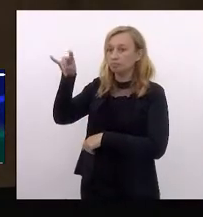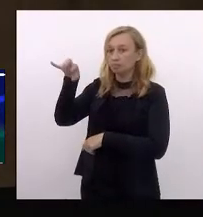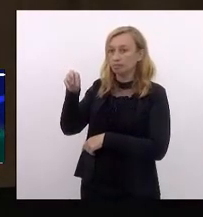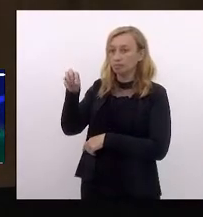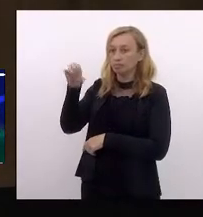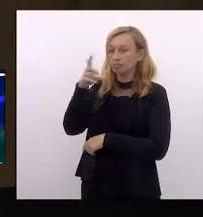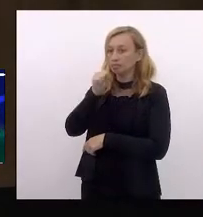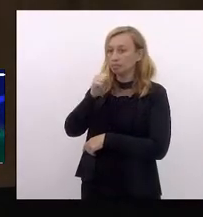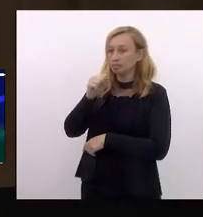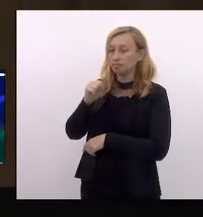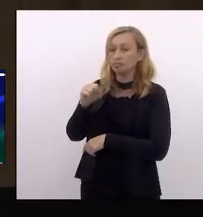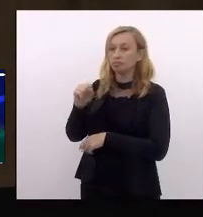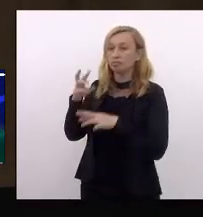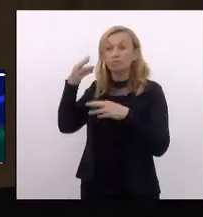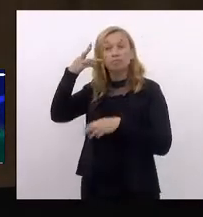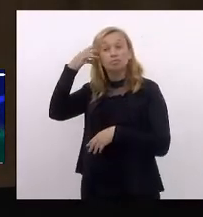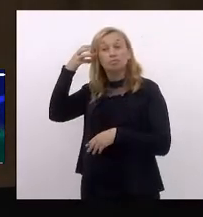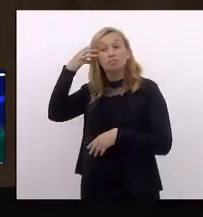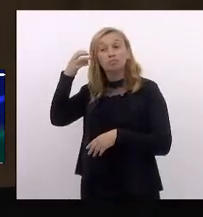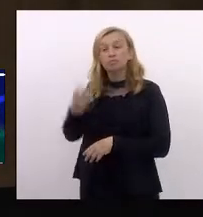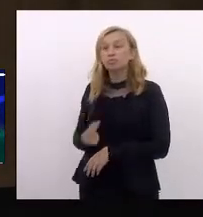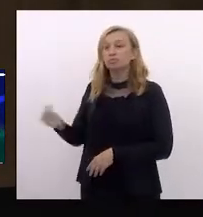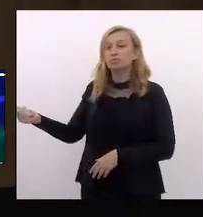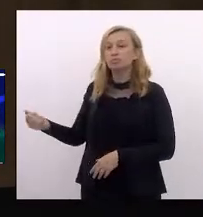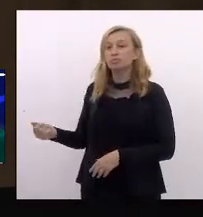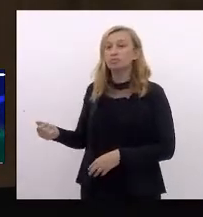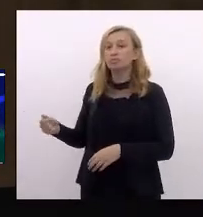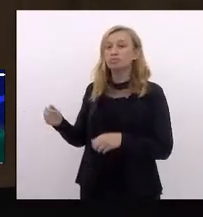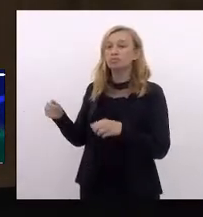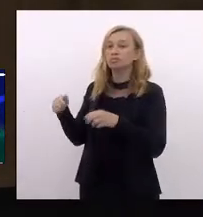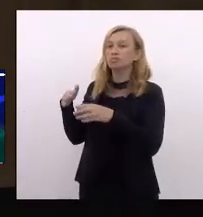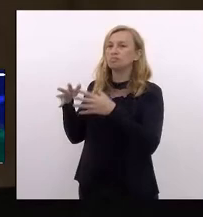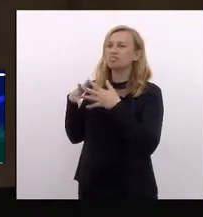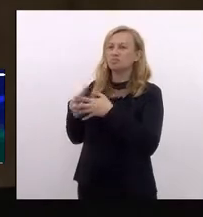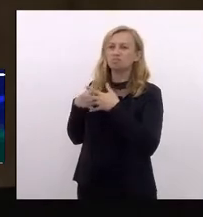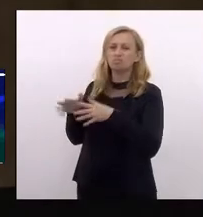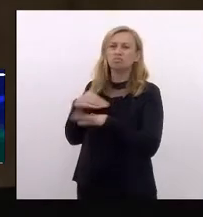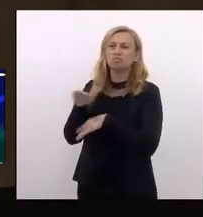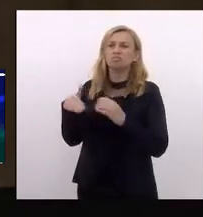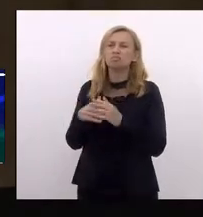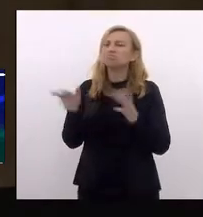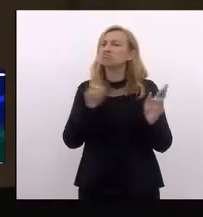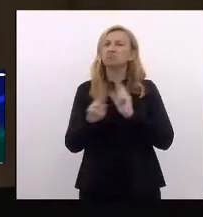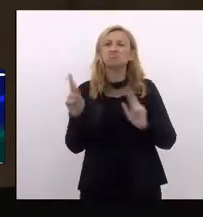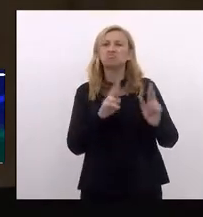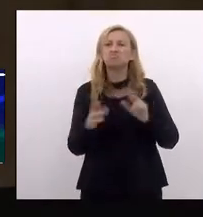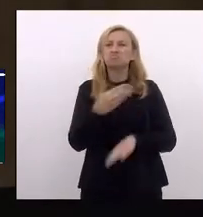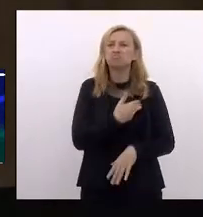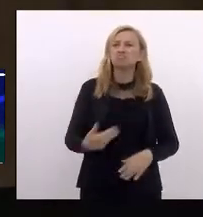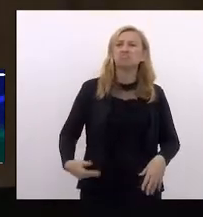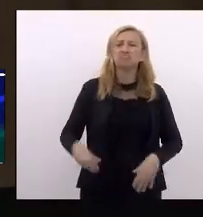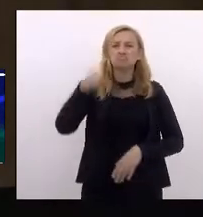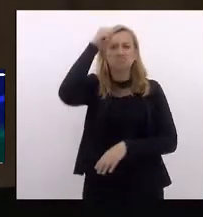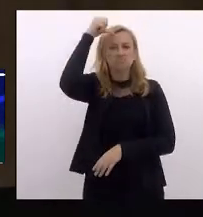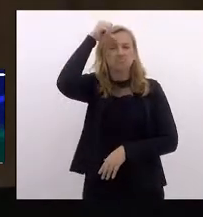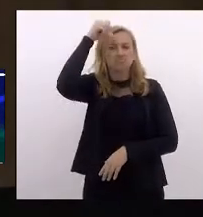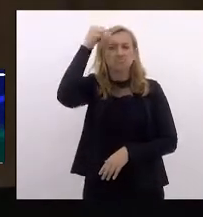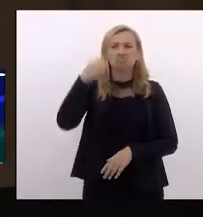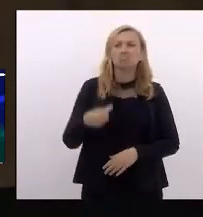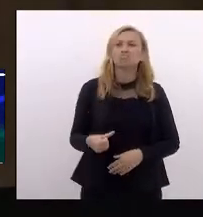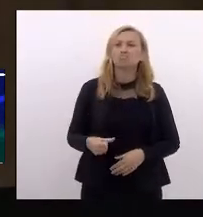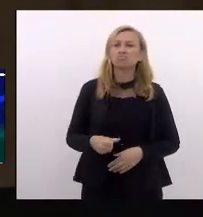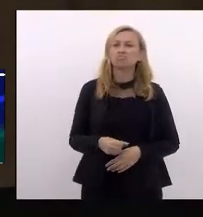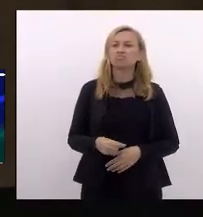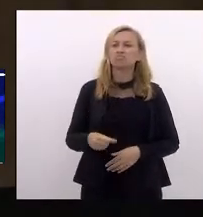quando Wilson Viseu saiu foi aquele burburinho todo com relação ao Governador Cláudio Castro o